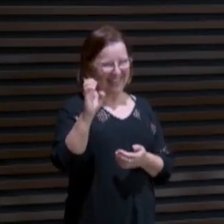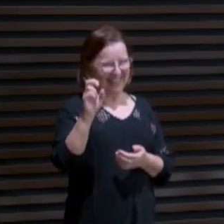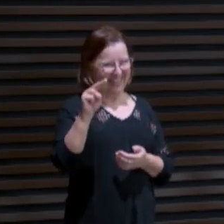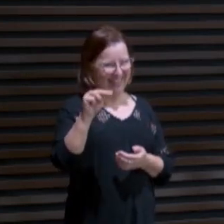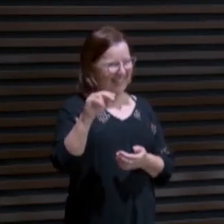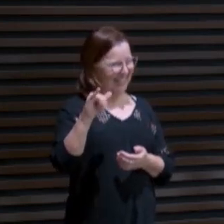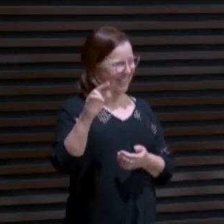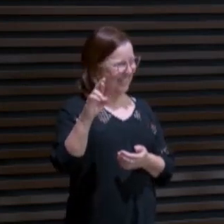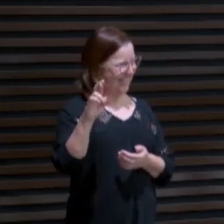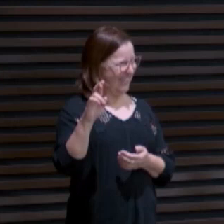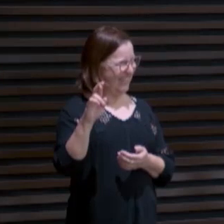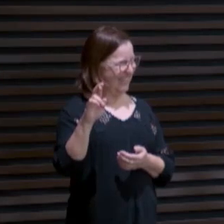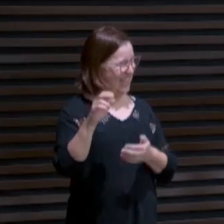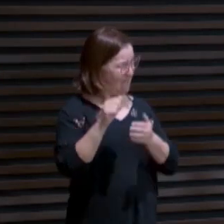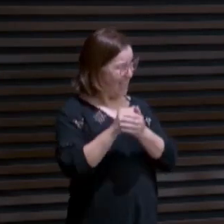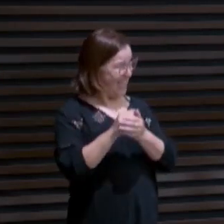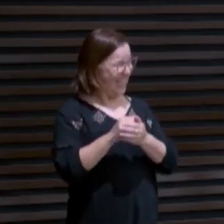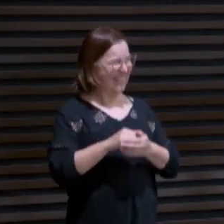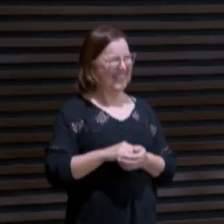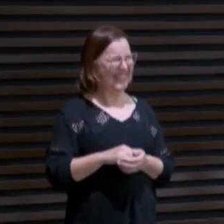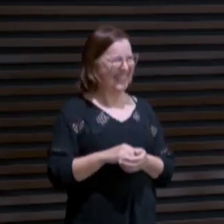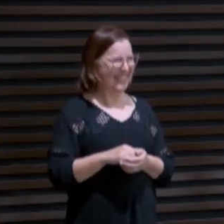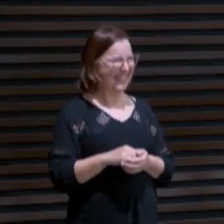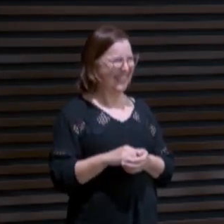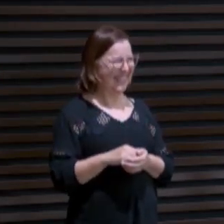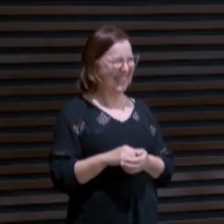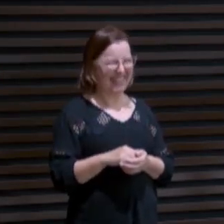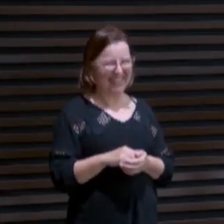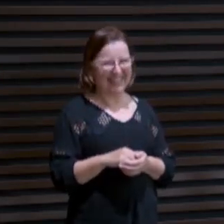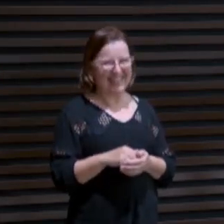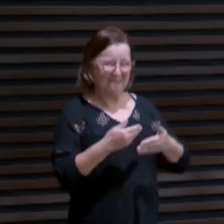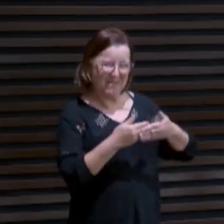Ah? Amém? Você concorda?